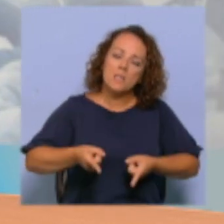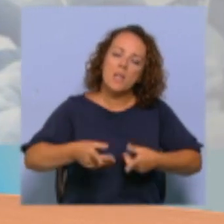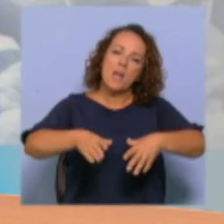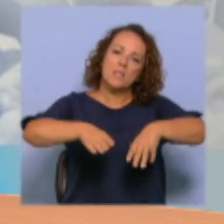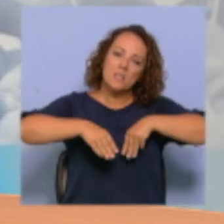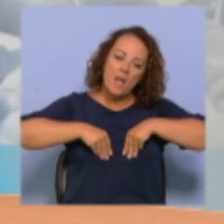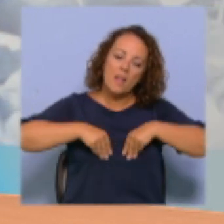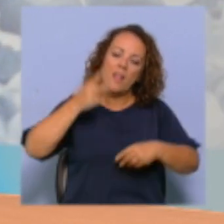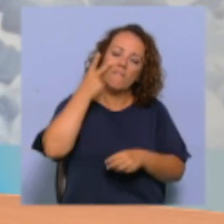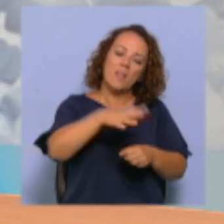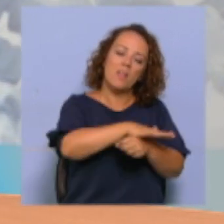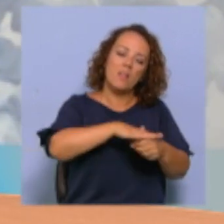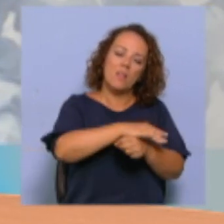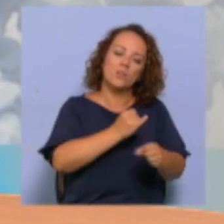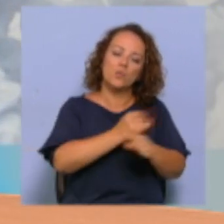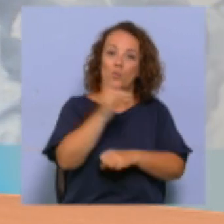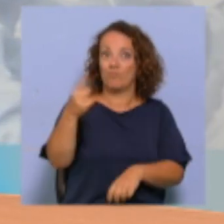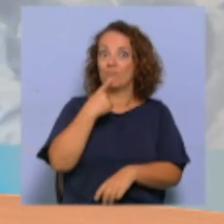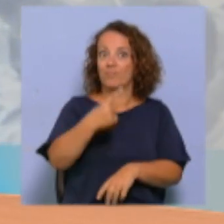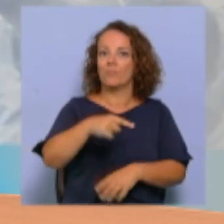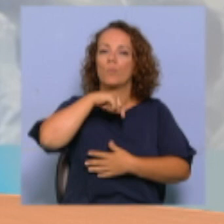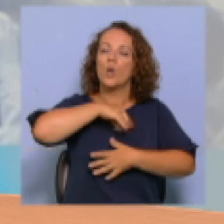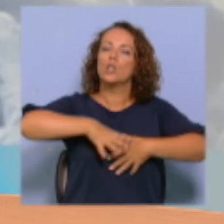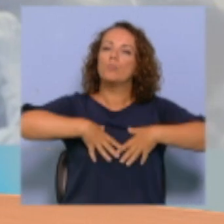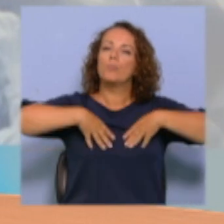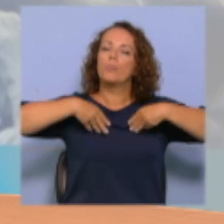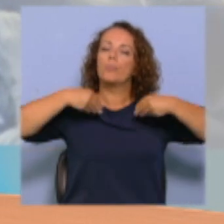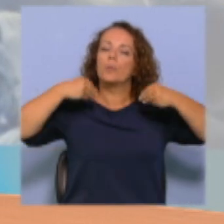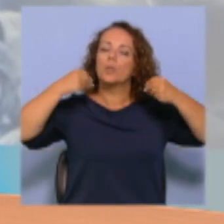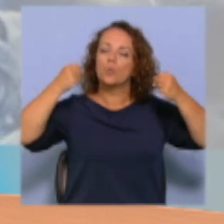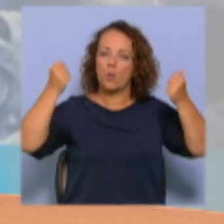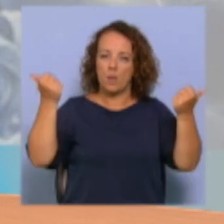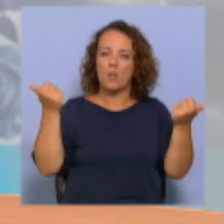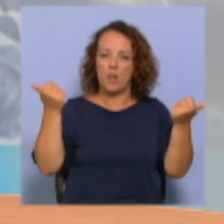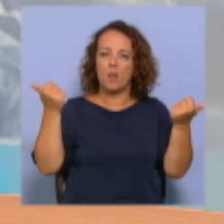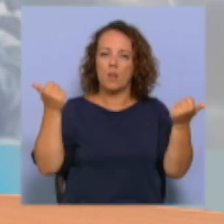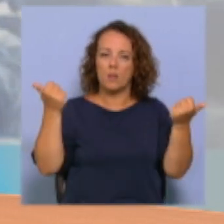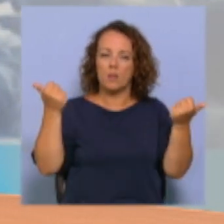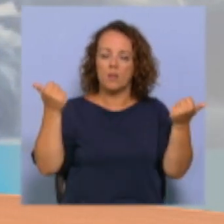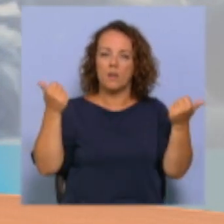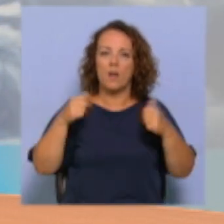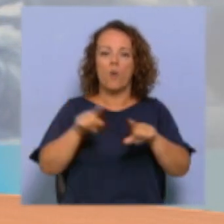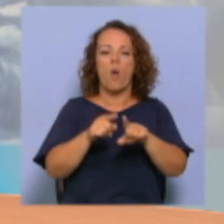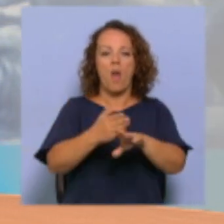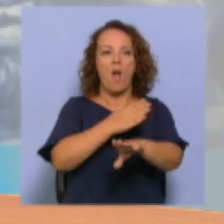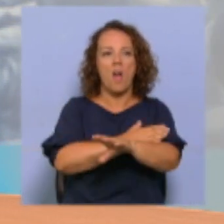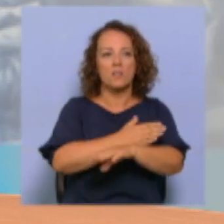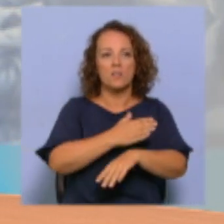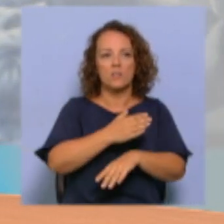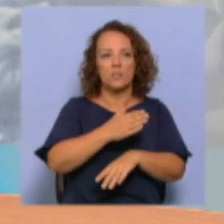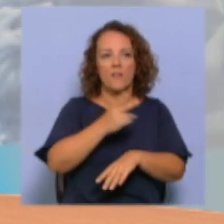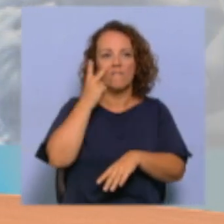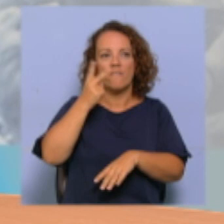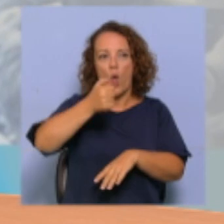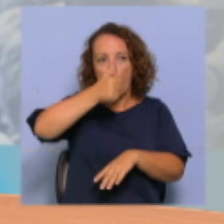da vida. Falou na questão da espiritualidade. Vivíamos muito ocupados com